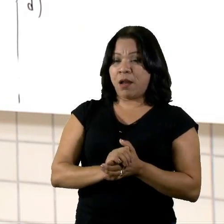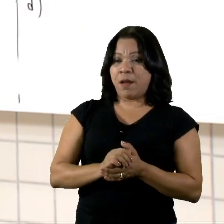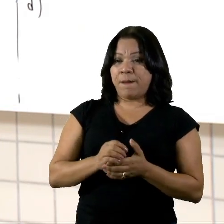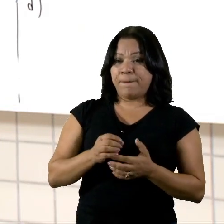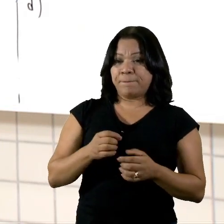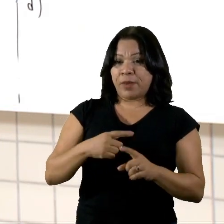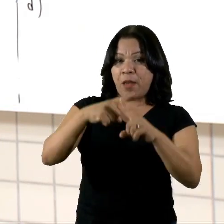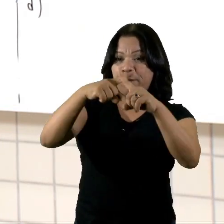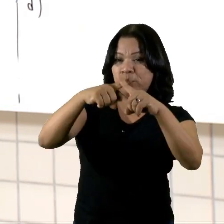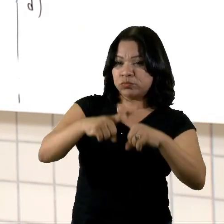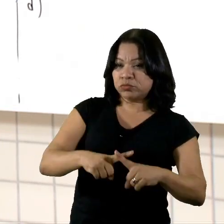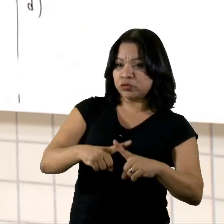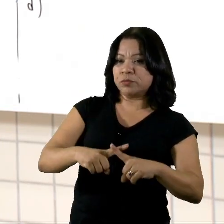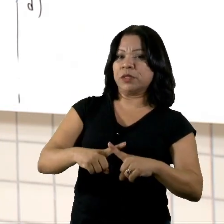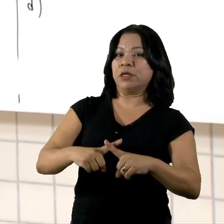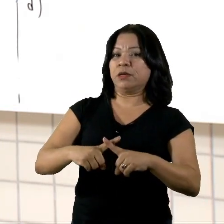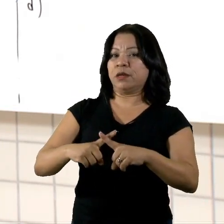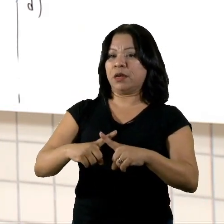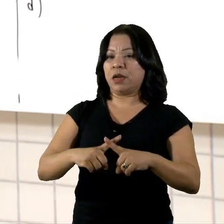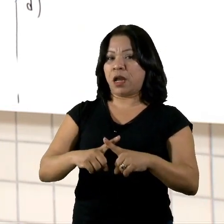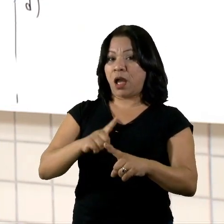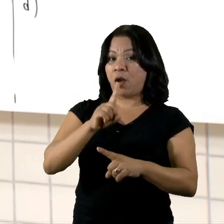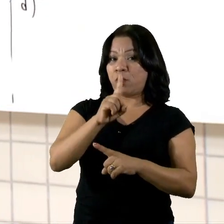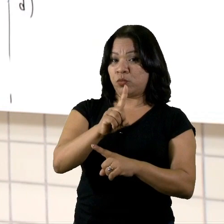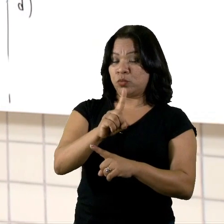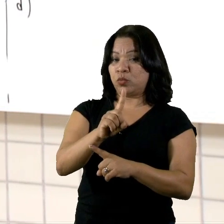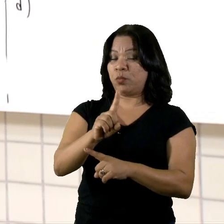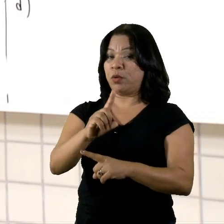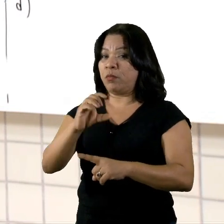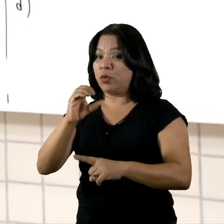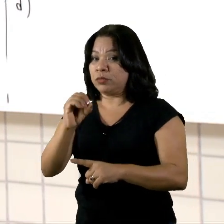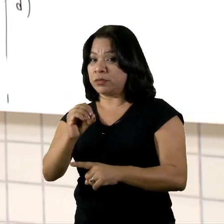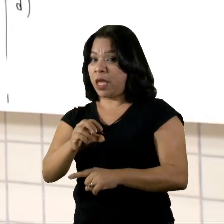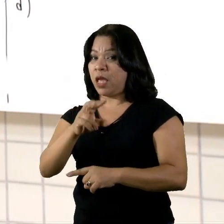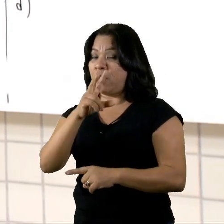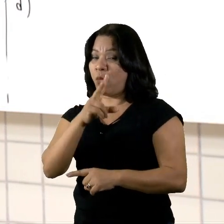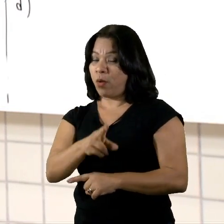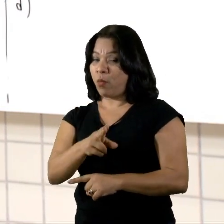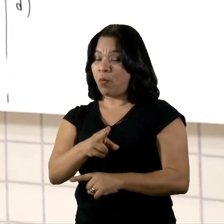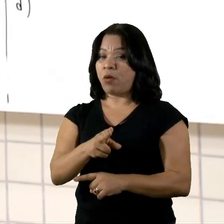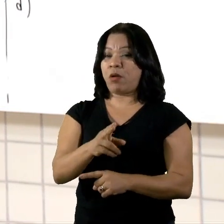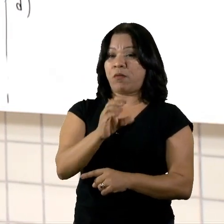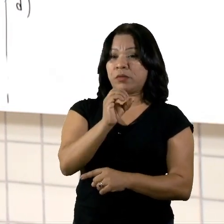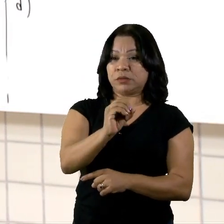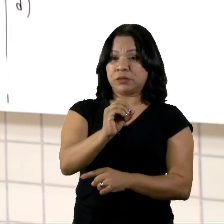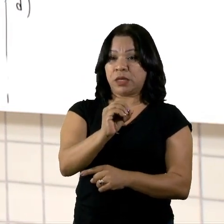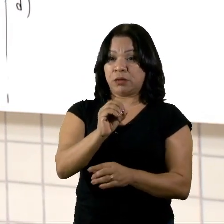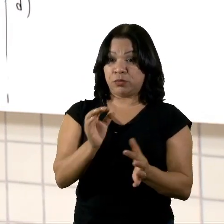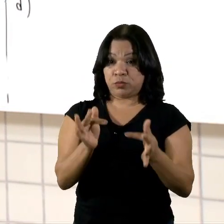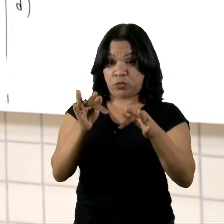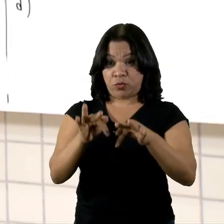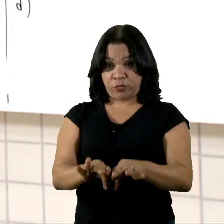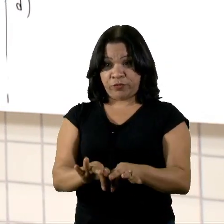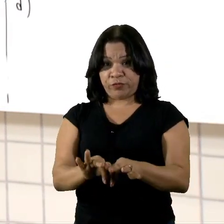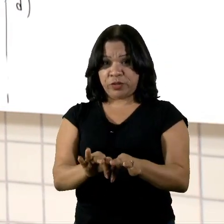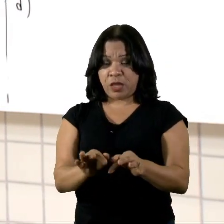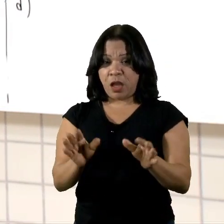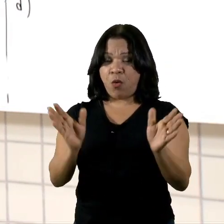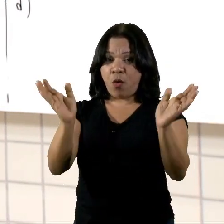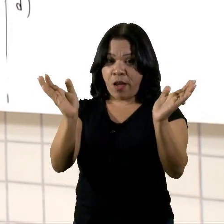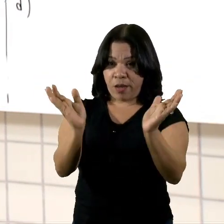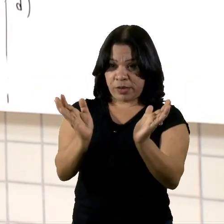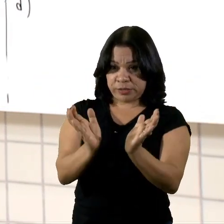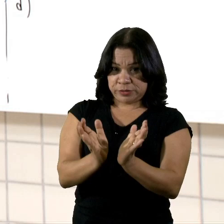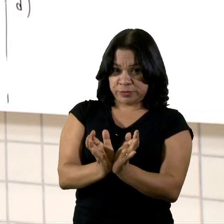o resultado é igual a zero. Então, isso aqui, ó, vai ser igual a zero. Então, no final das contas, a simplificação dessa